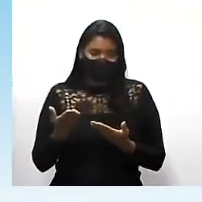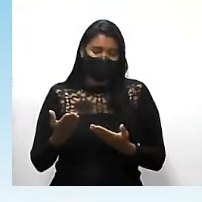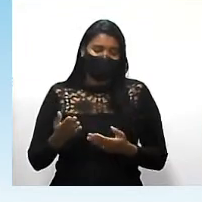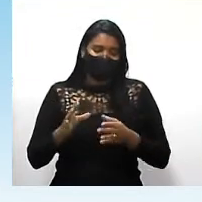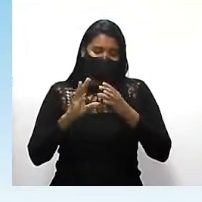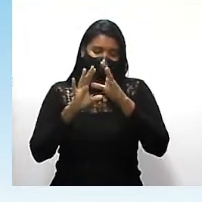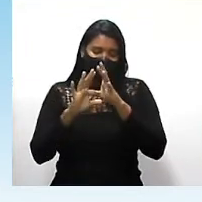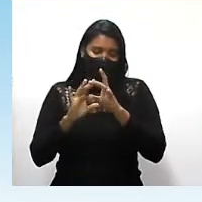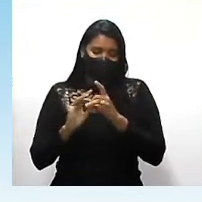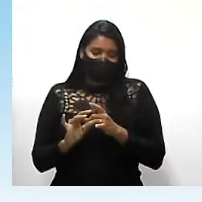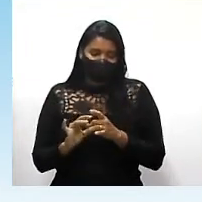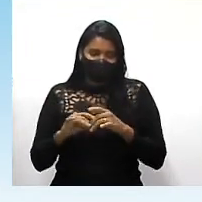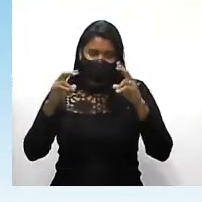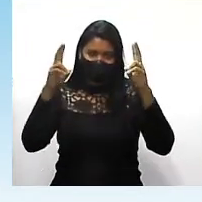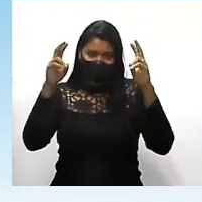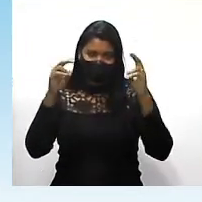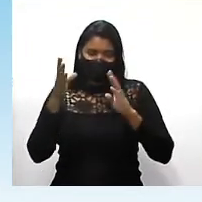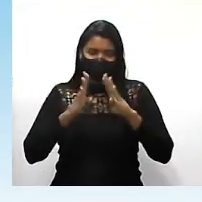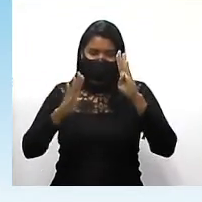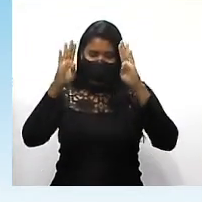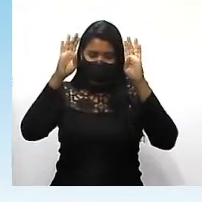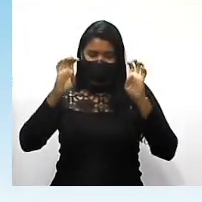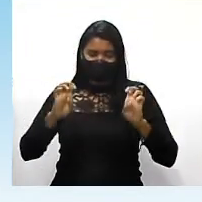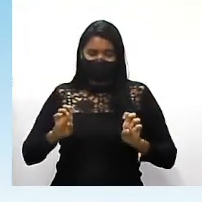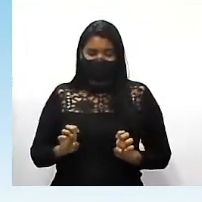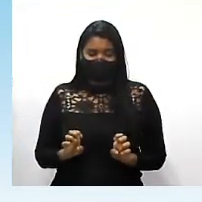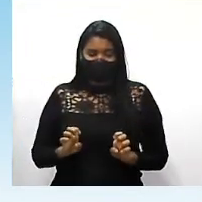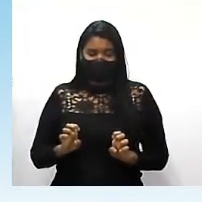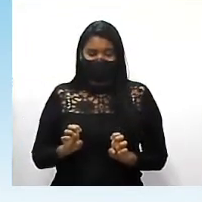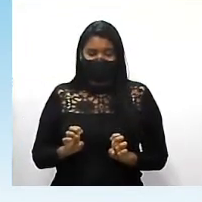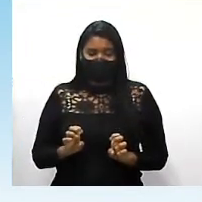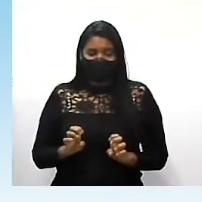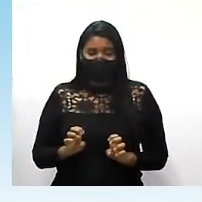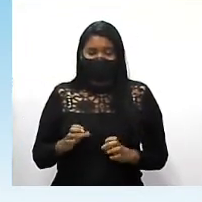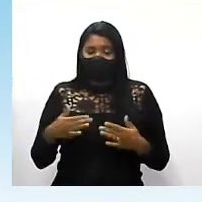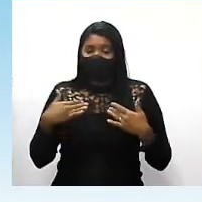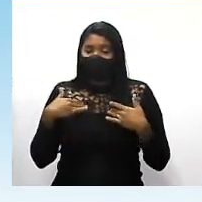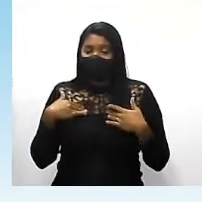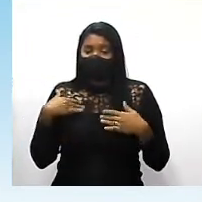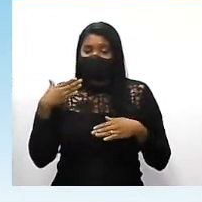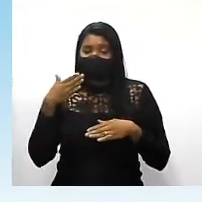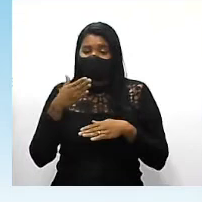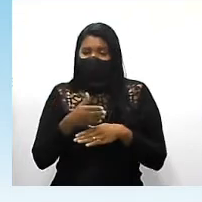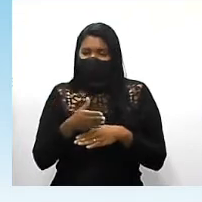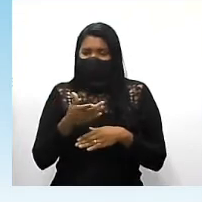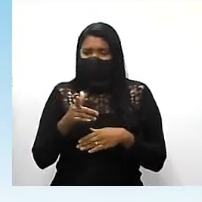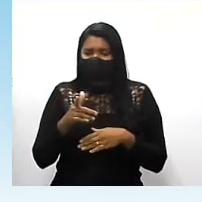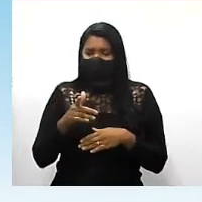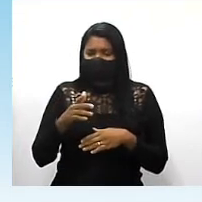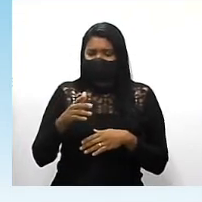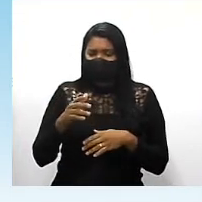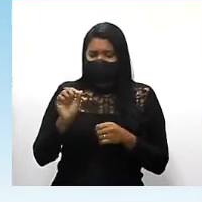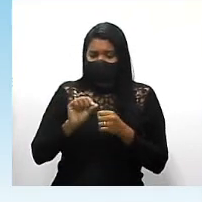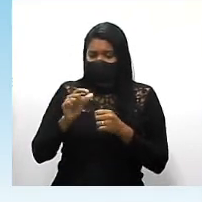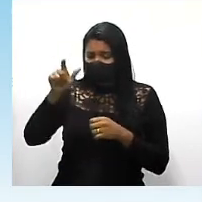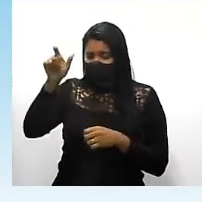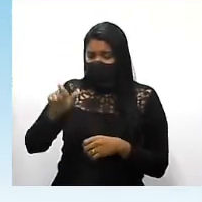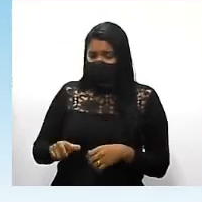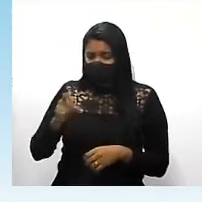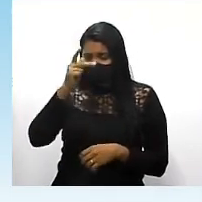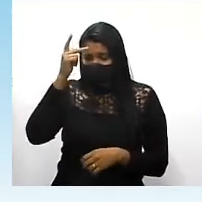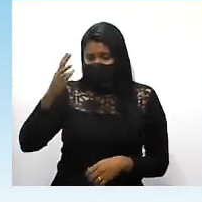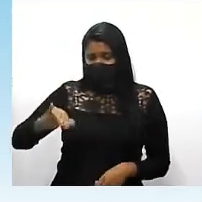essa questão da bioética, que até que ponto eu posso ir sem ferir o outro, que